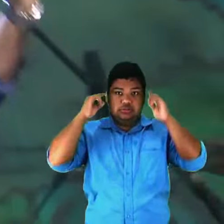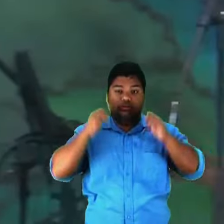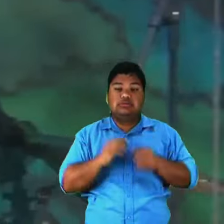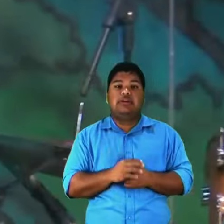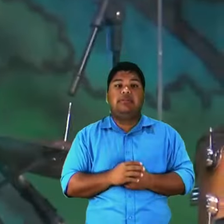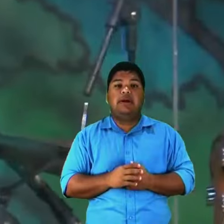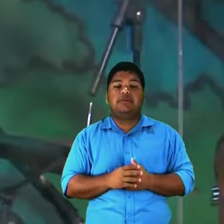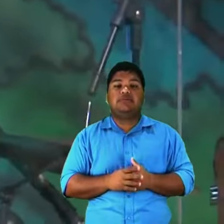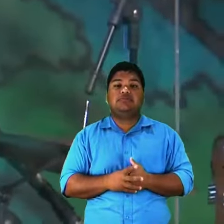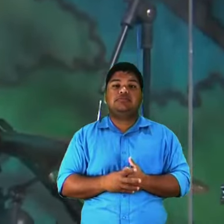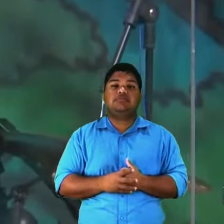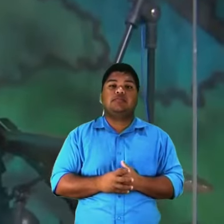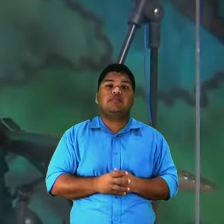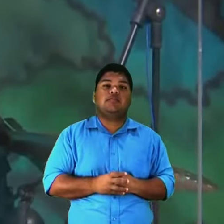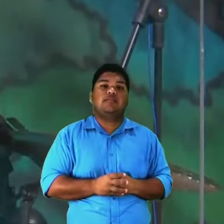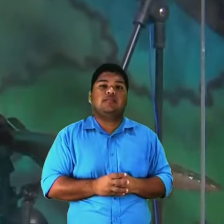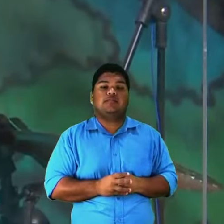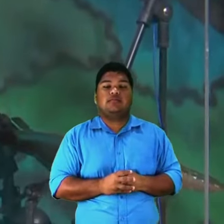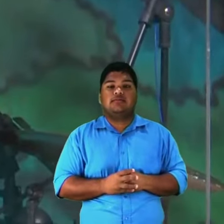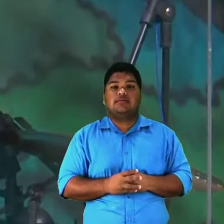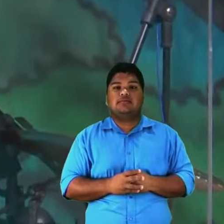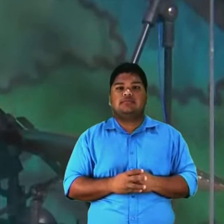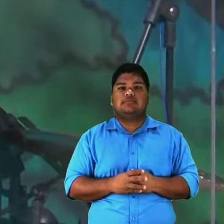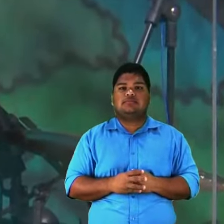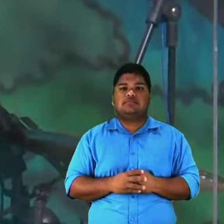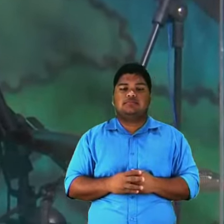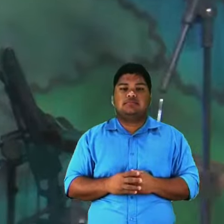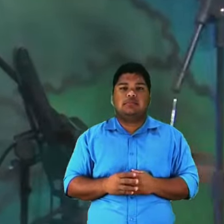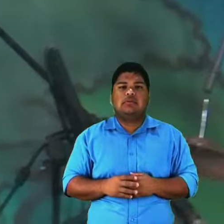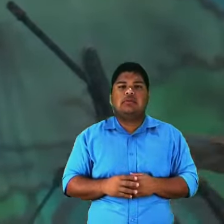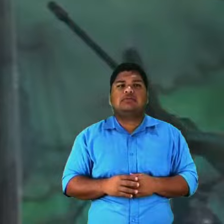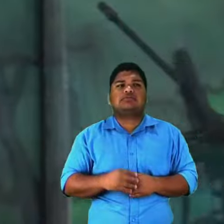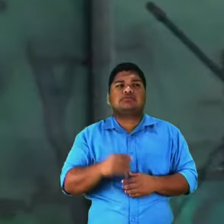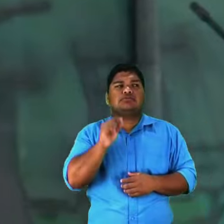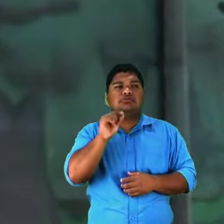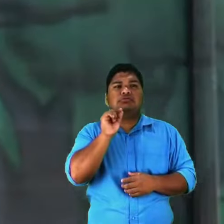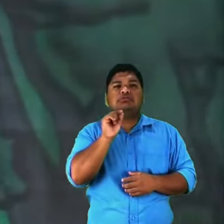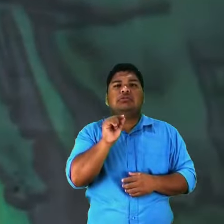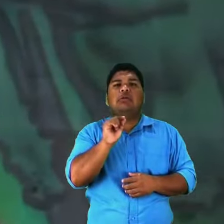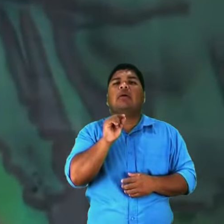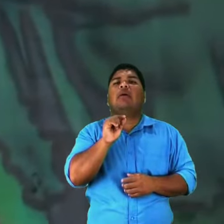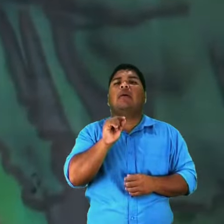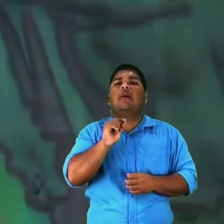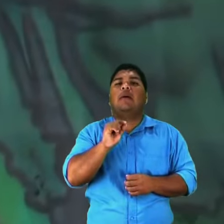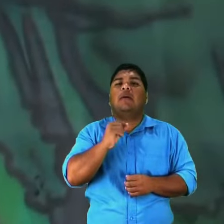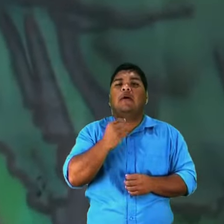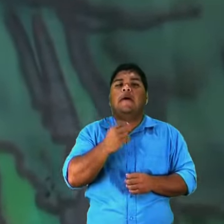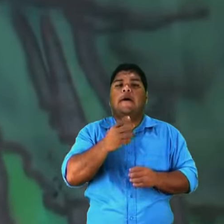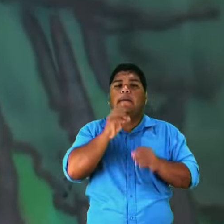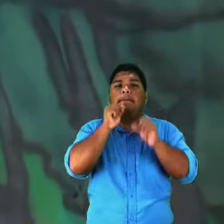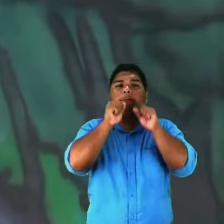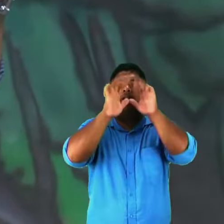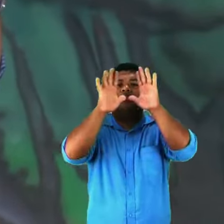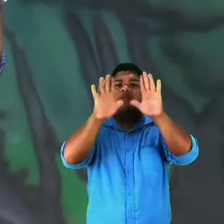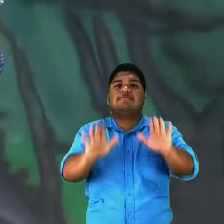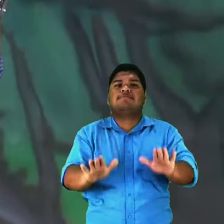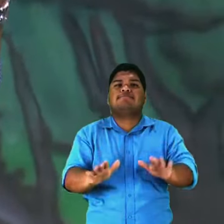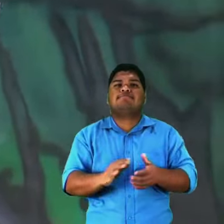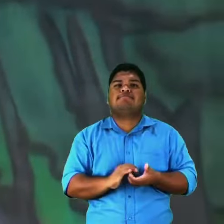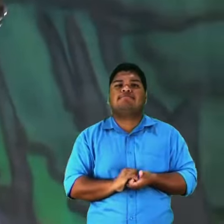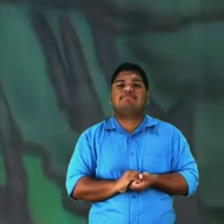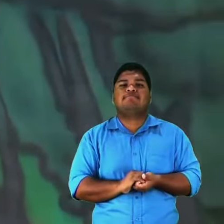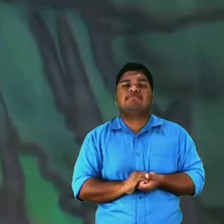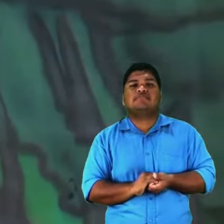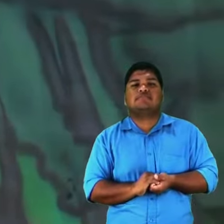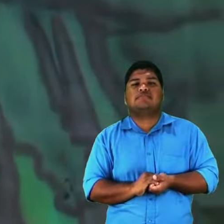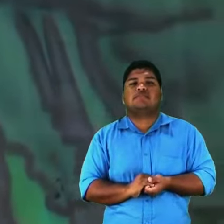numa perspectiva hebraica, o mesmo a bem-aventurada das bem-aventuranças é a mesma palavra que está em